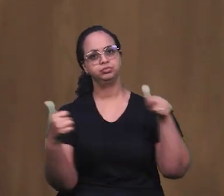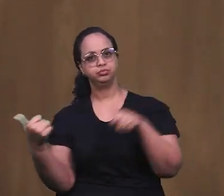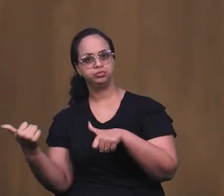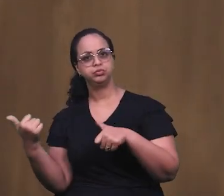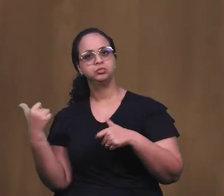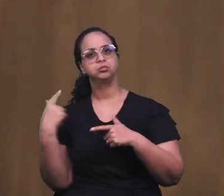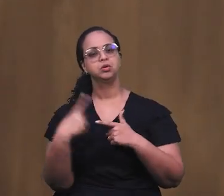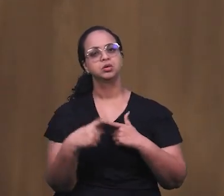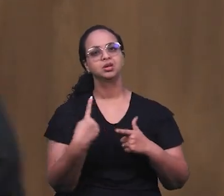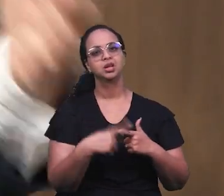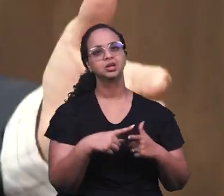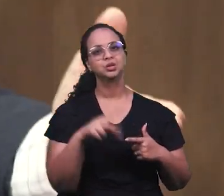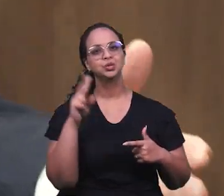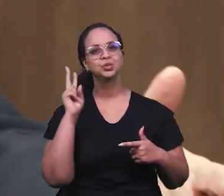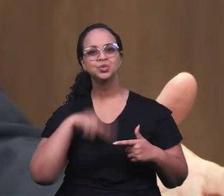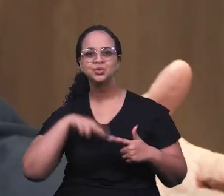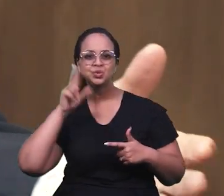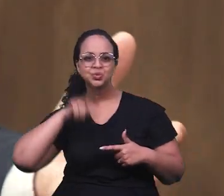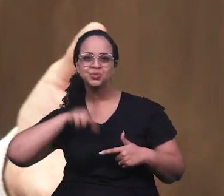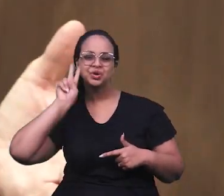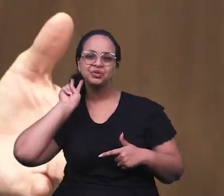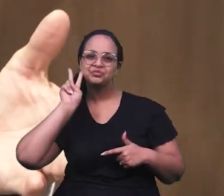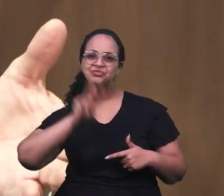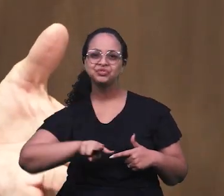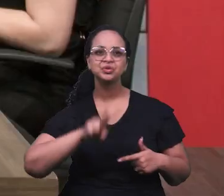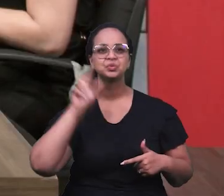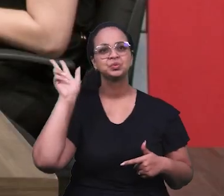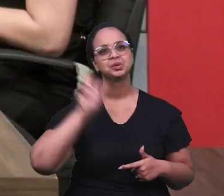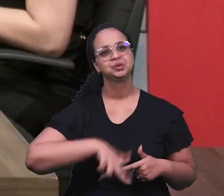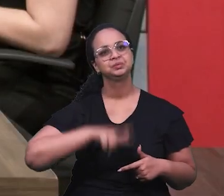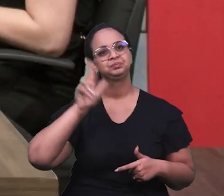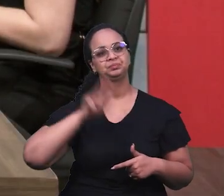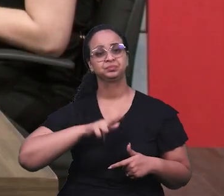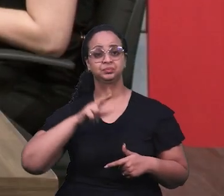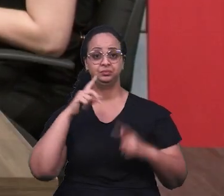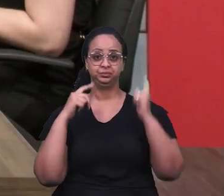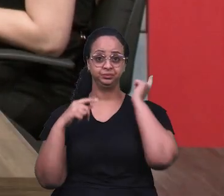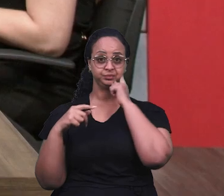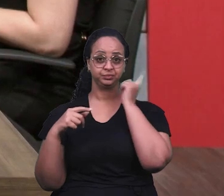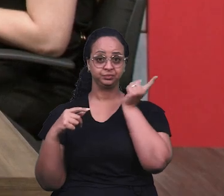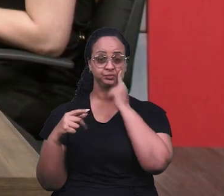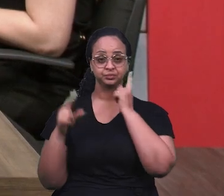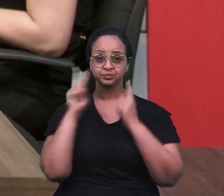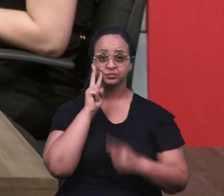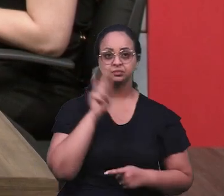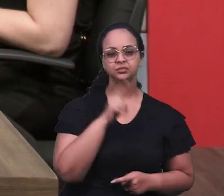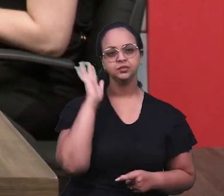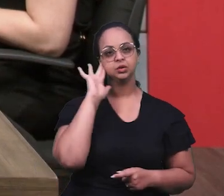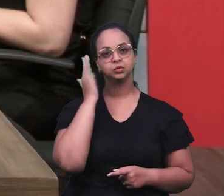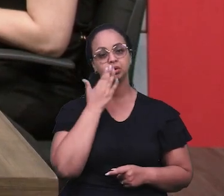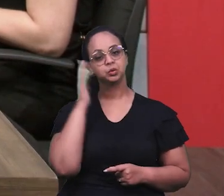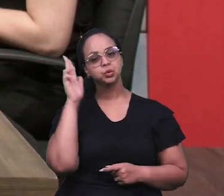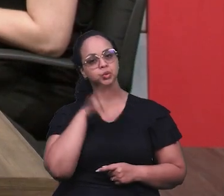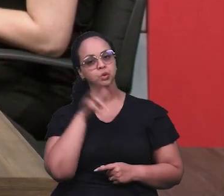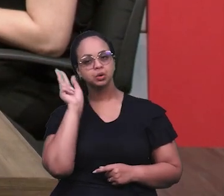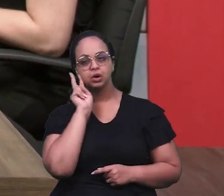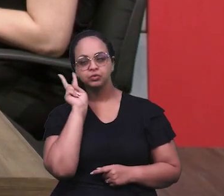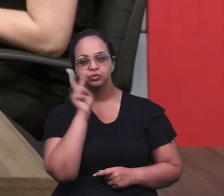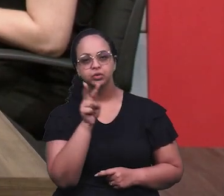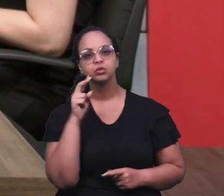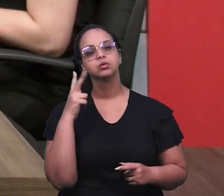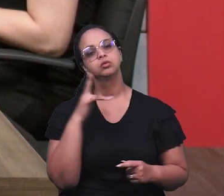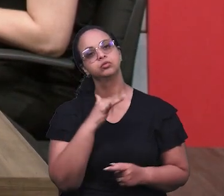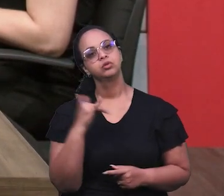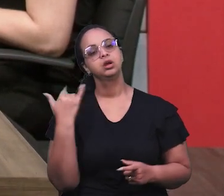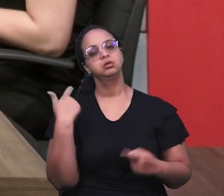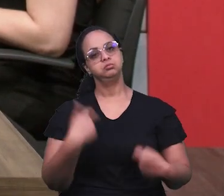volta. Porque ele, na verdade, ele nunca viu um batismo de outras pessoas. O surdo até ele vê o batismo de outras pessoas. O surdo cego, não. Então, explicar para